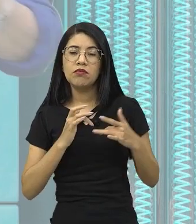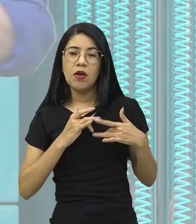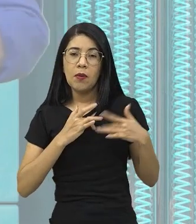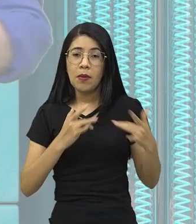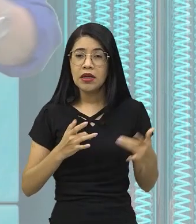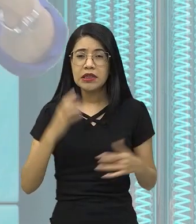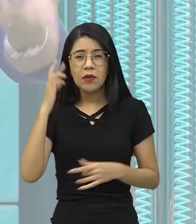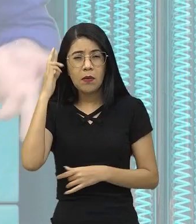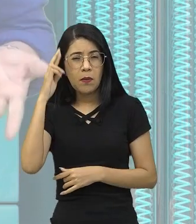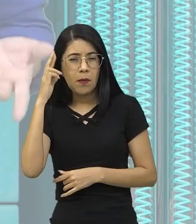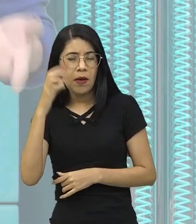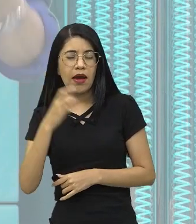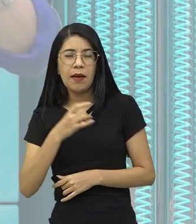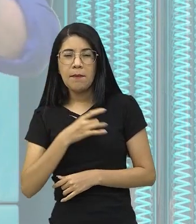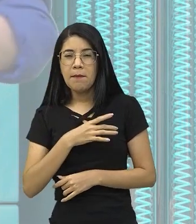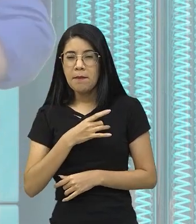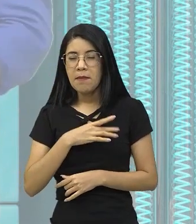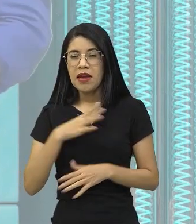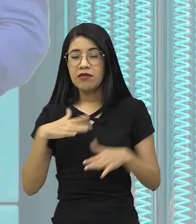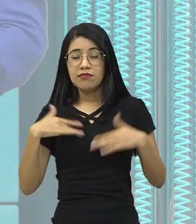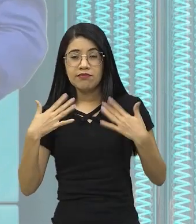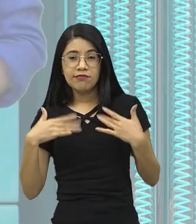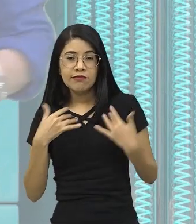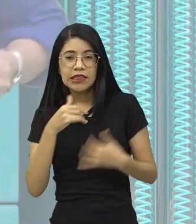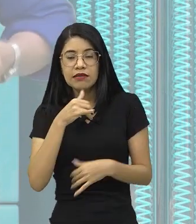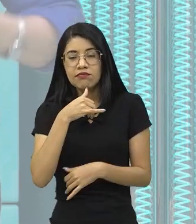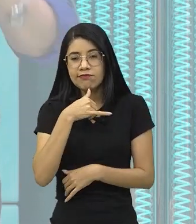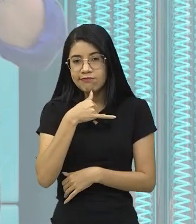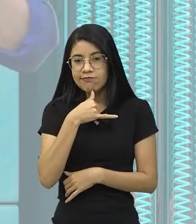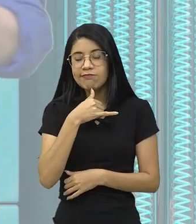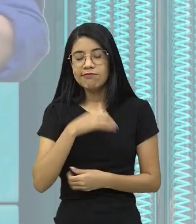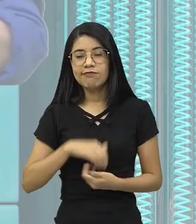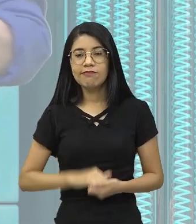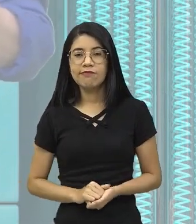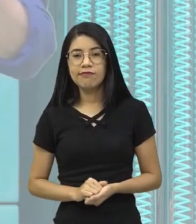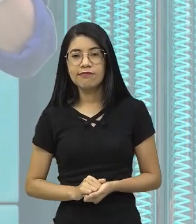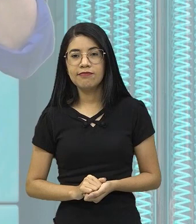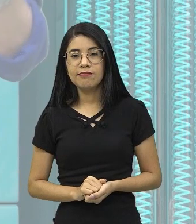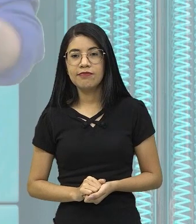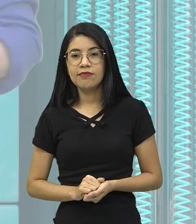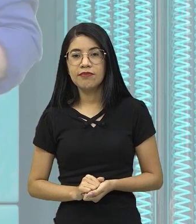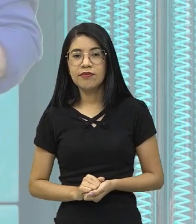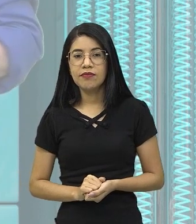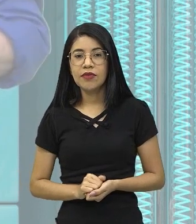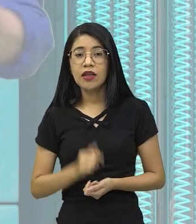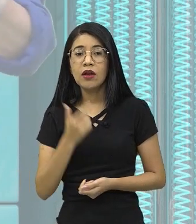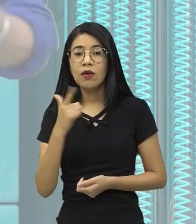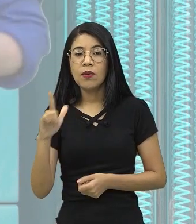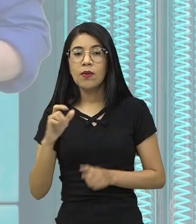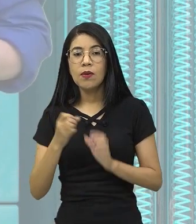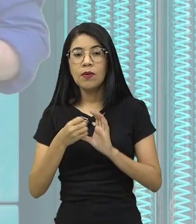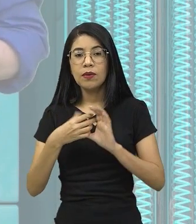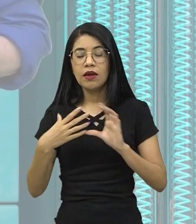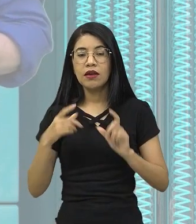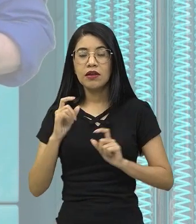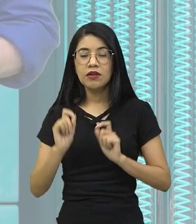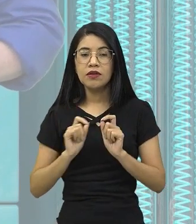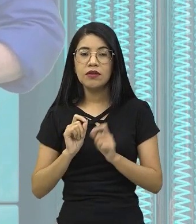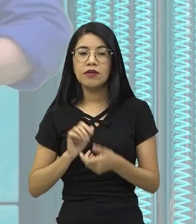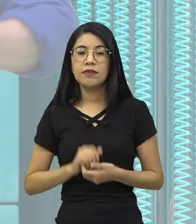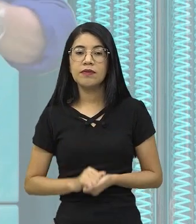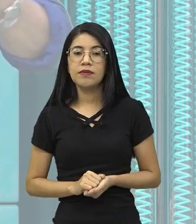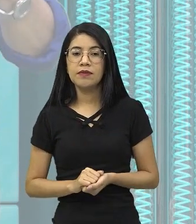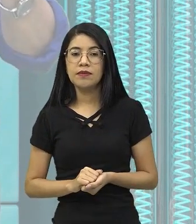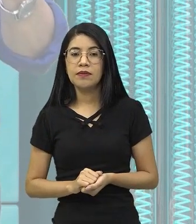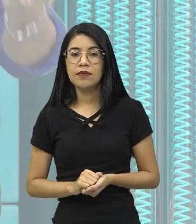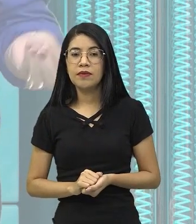de medo, de tristeza, de alegria. Seguindo, então, nós vamos ver outra característica, diz respeito